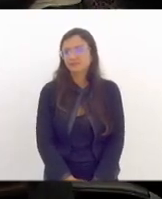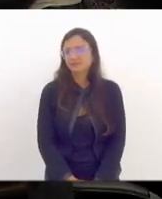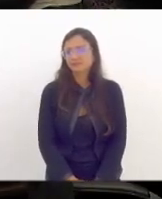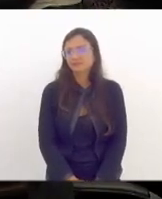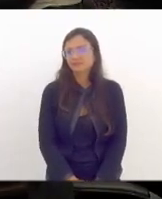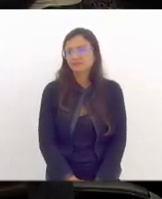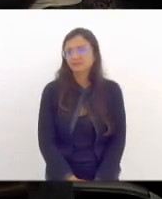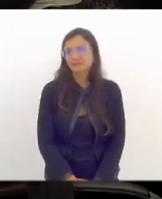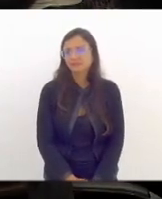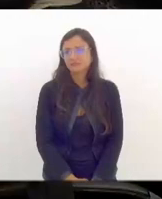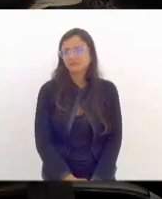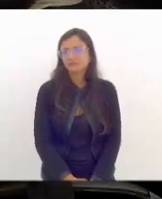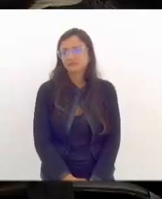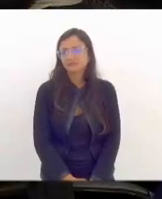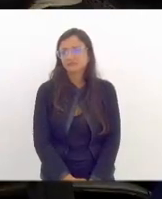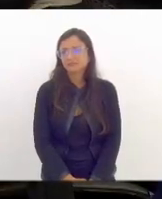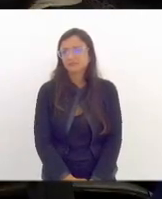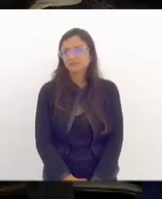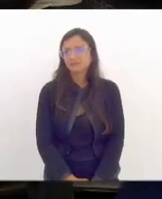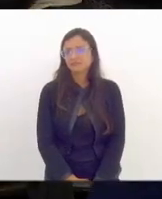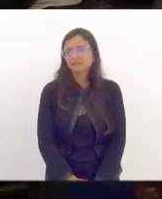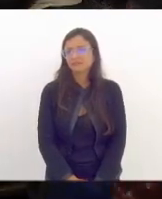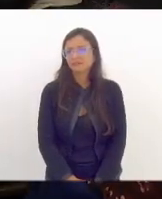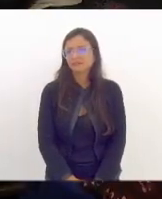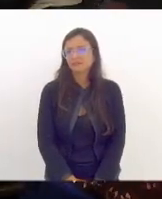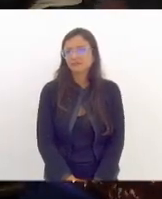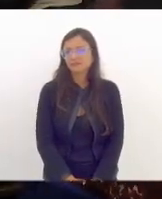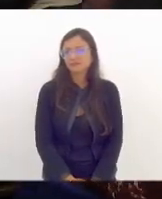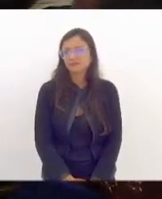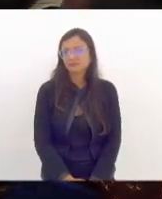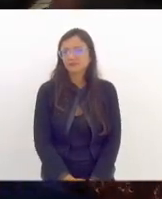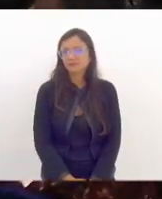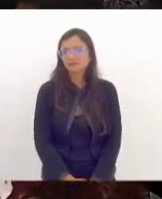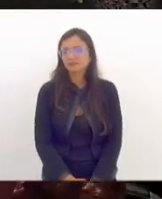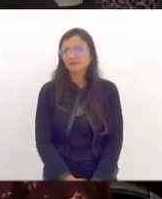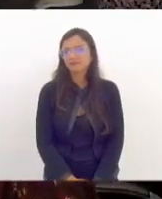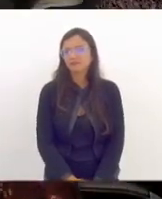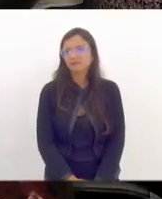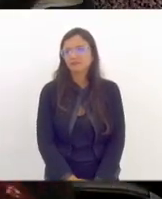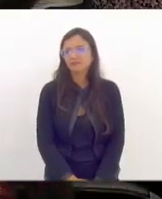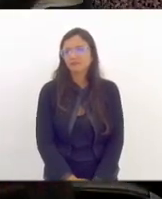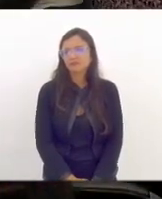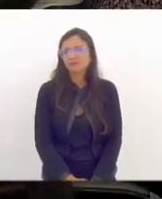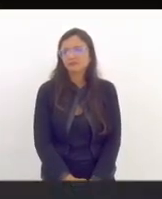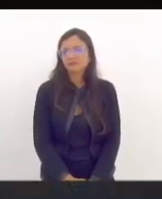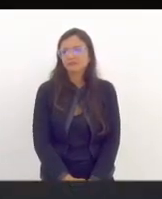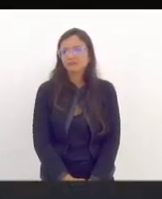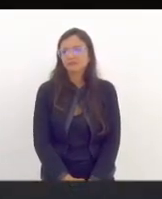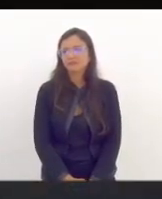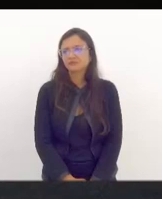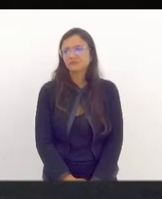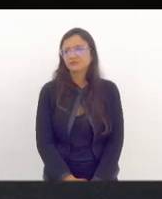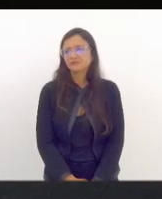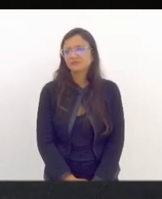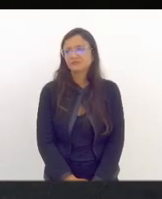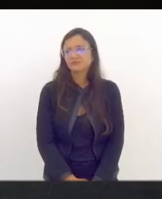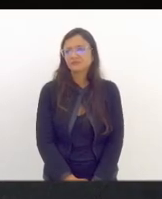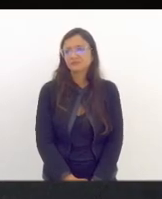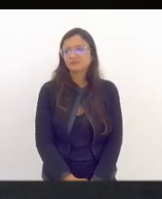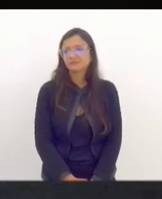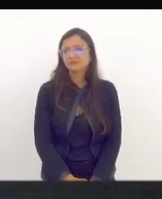chegou aqui por favor parabéns uma foto